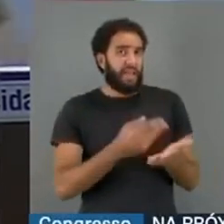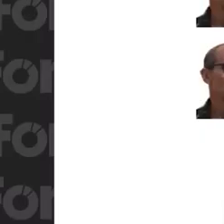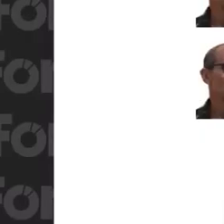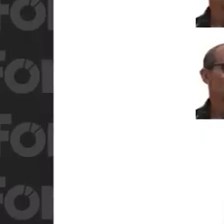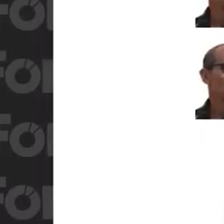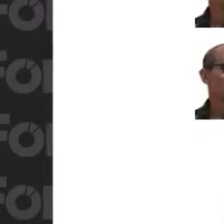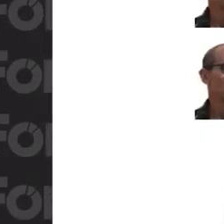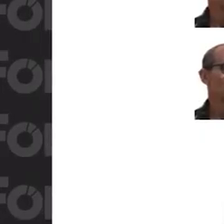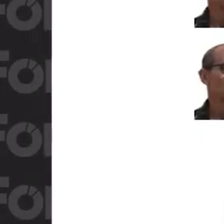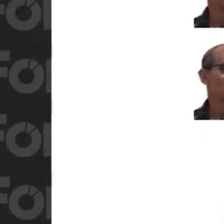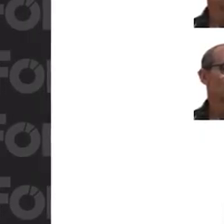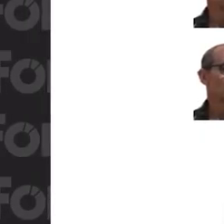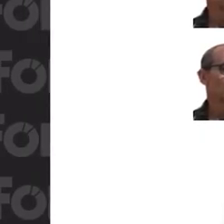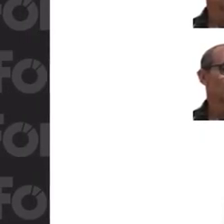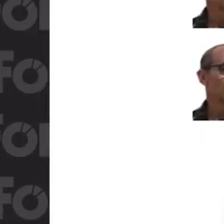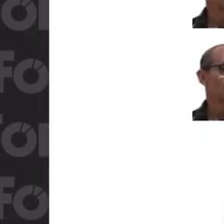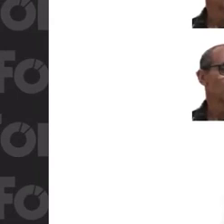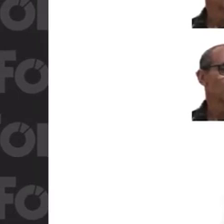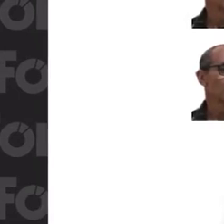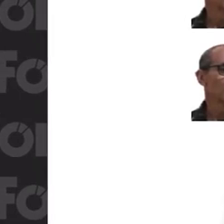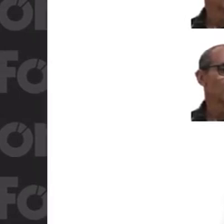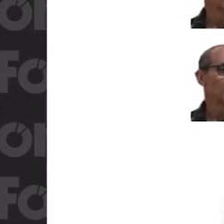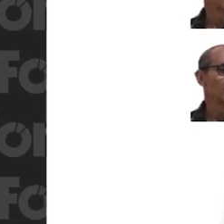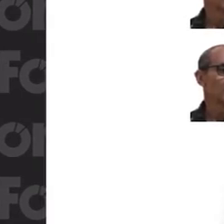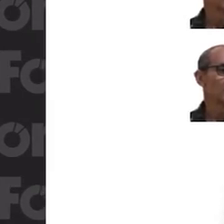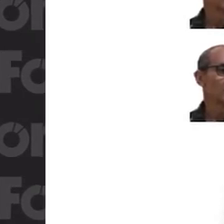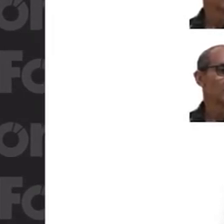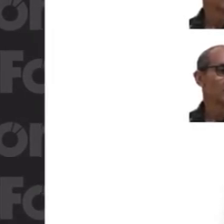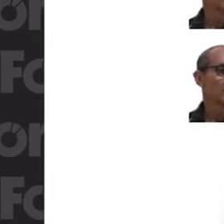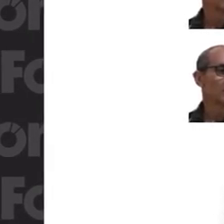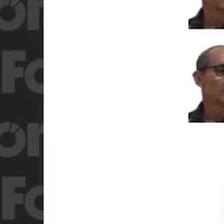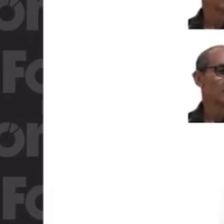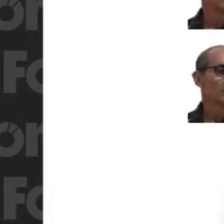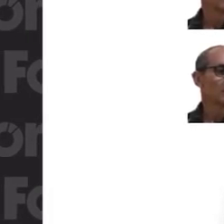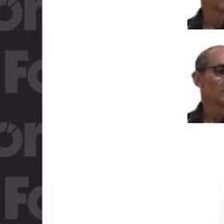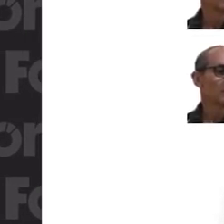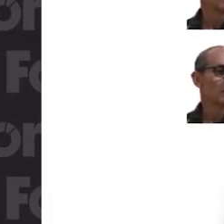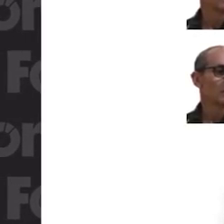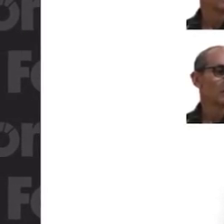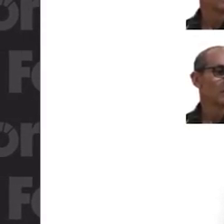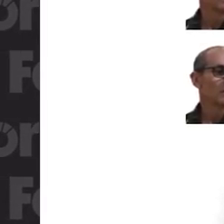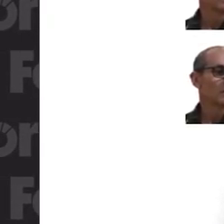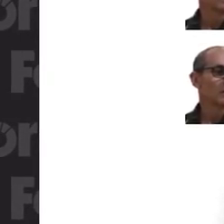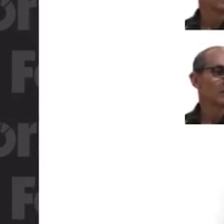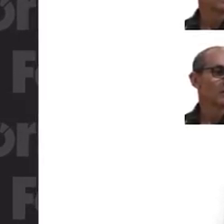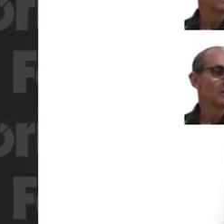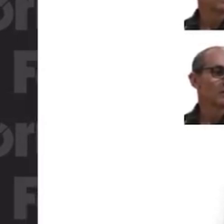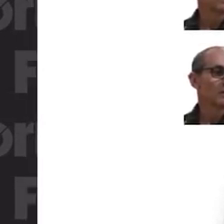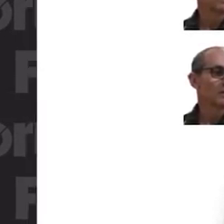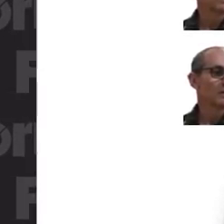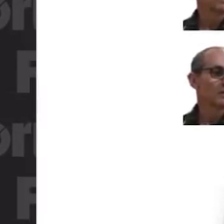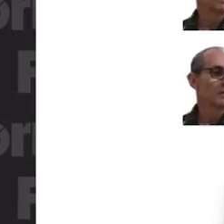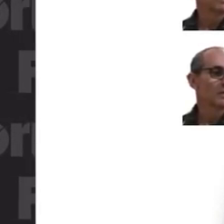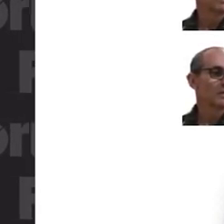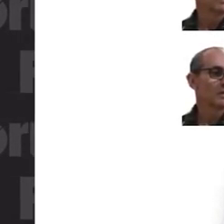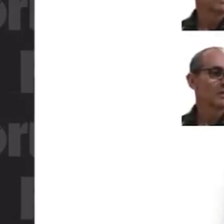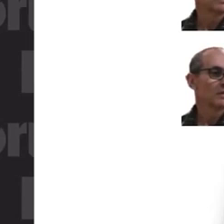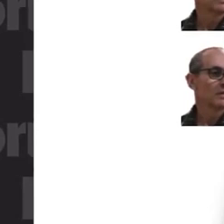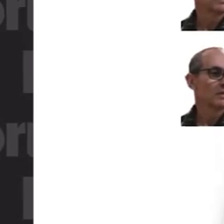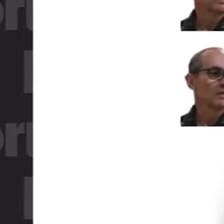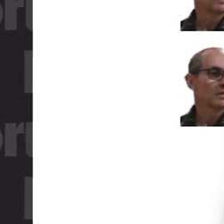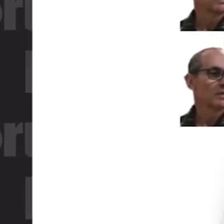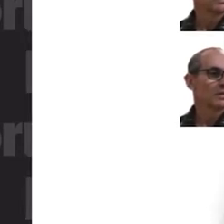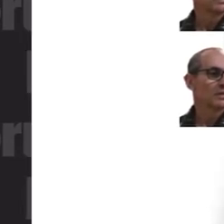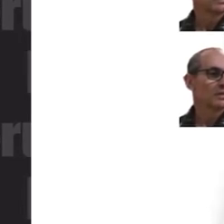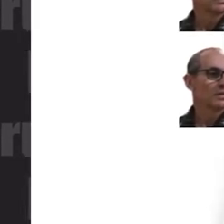Bolsonaro. Soube agora que não vai sair nada. Decepção, irmão. Entregamos o país aos